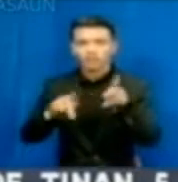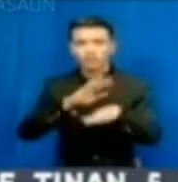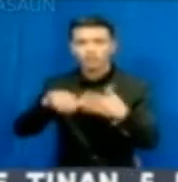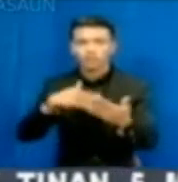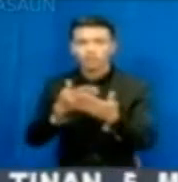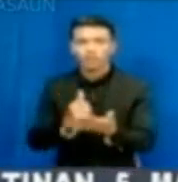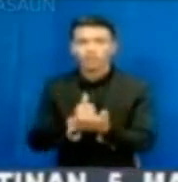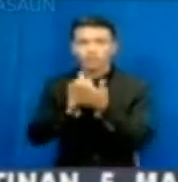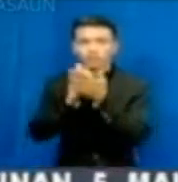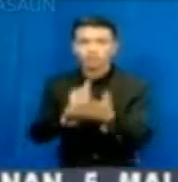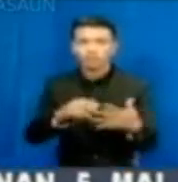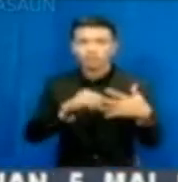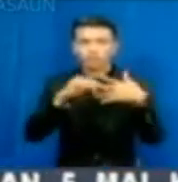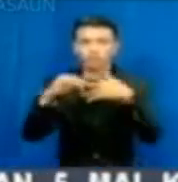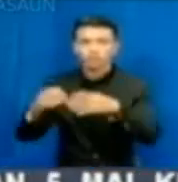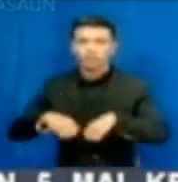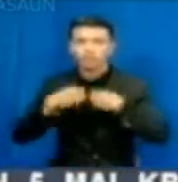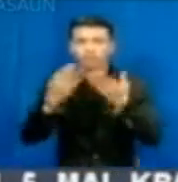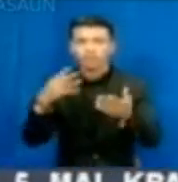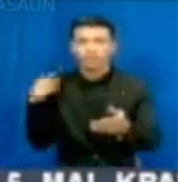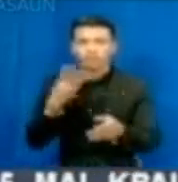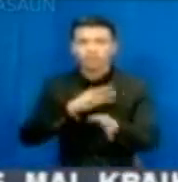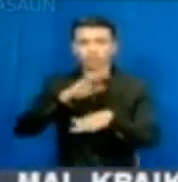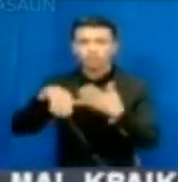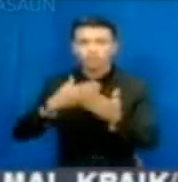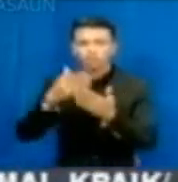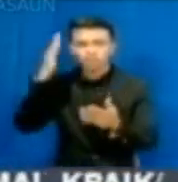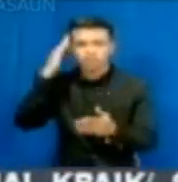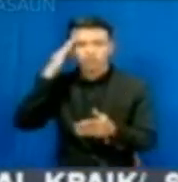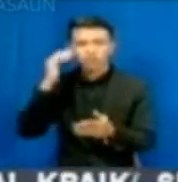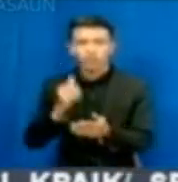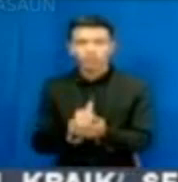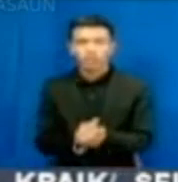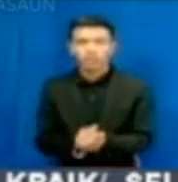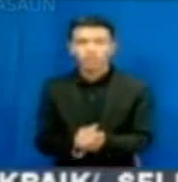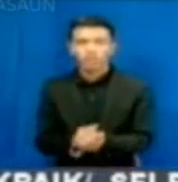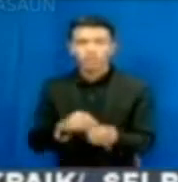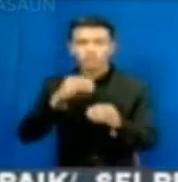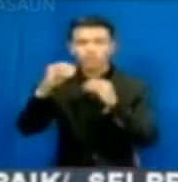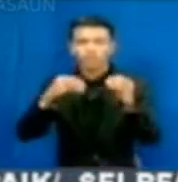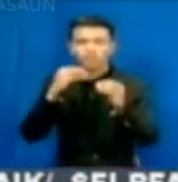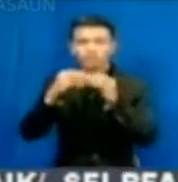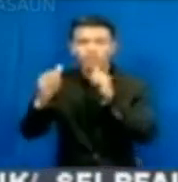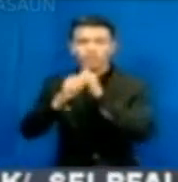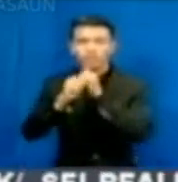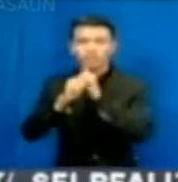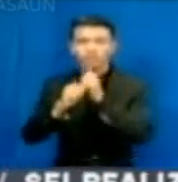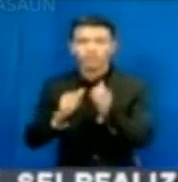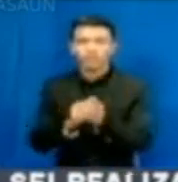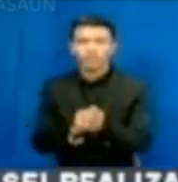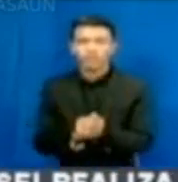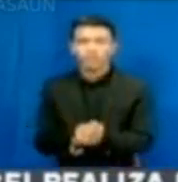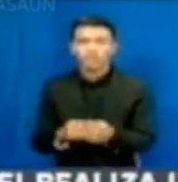Contribuição Diliu Oinsa Ita Oto Hano In Atu Controlo Diag Lio Nene Ita Hano Ação Boa